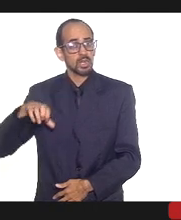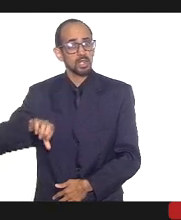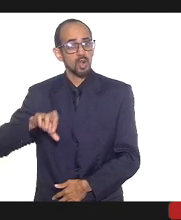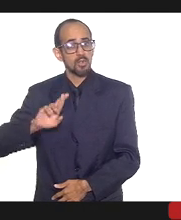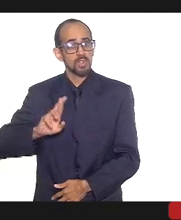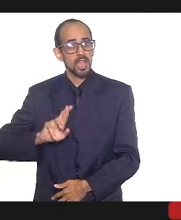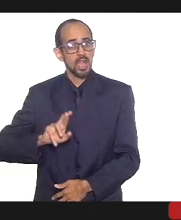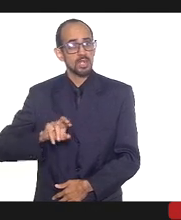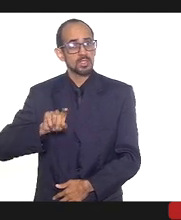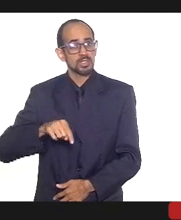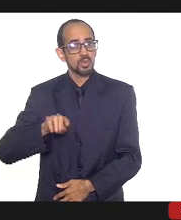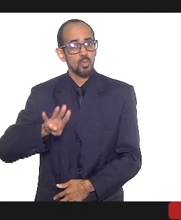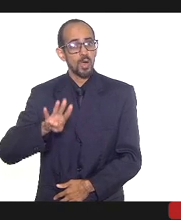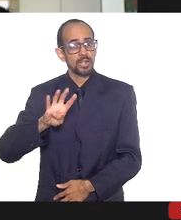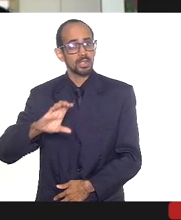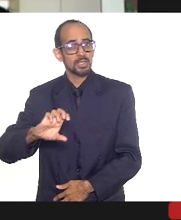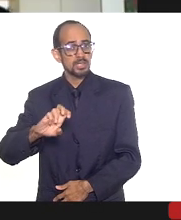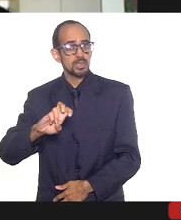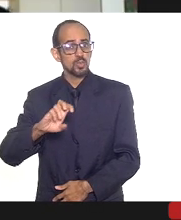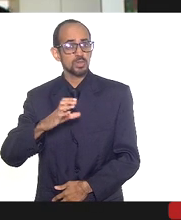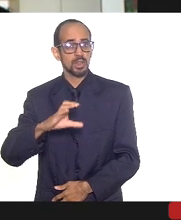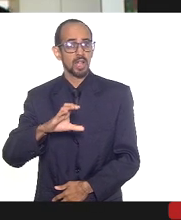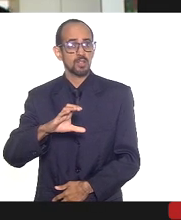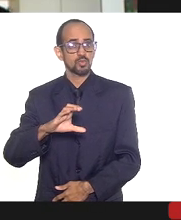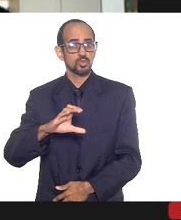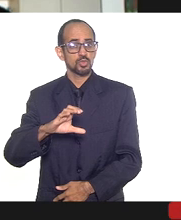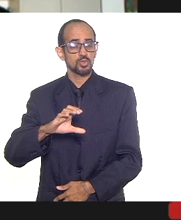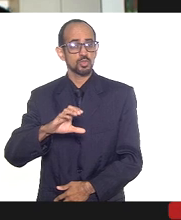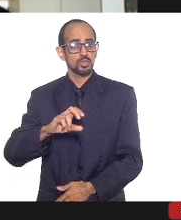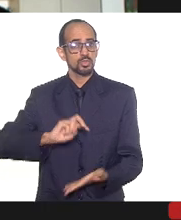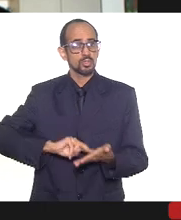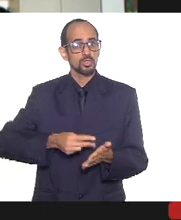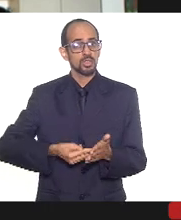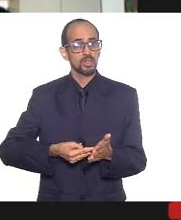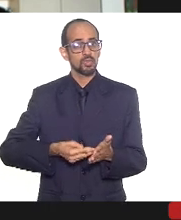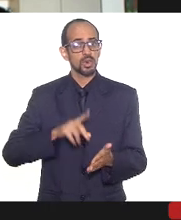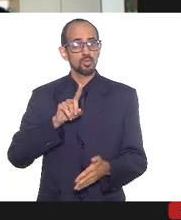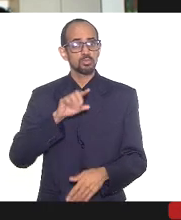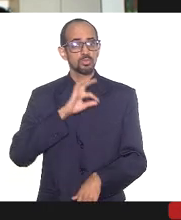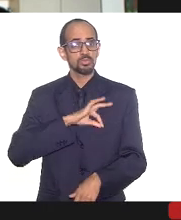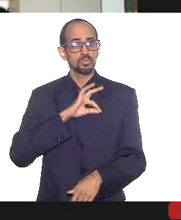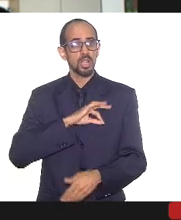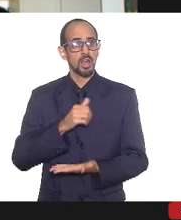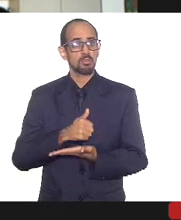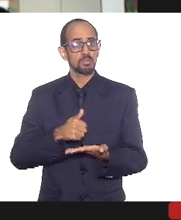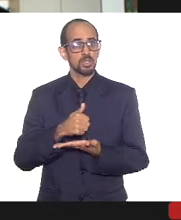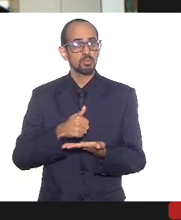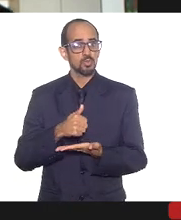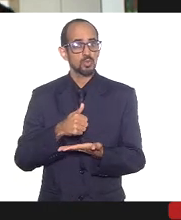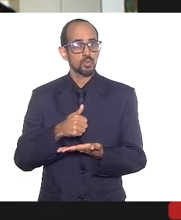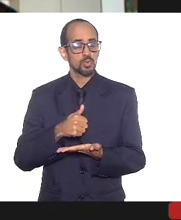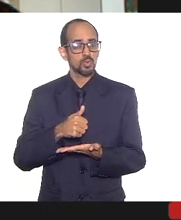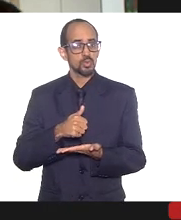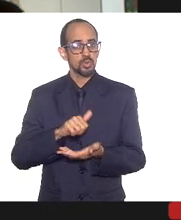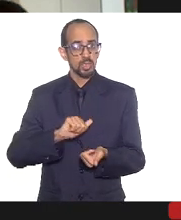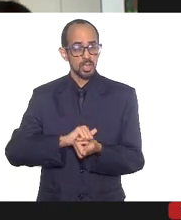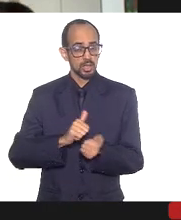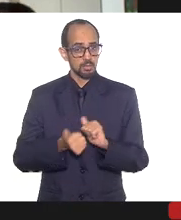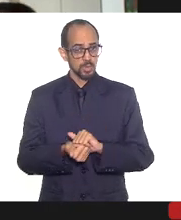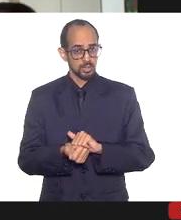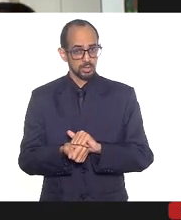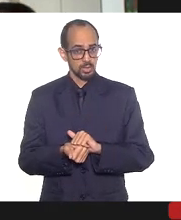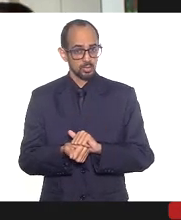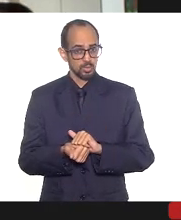R$ 1.179,35, um valor similar ao salário mínimo. E quanto à adequação que o secretário, adequação do valor do auxílio